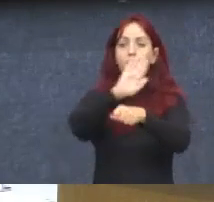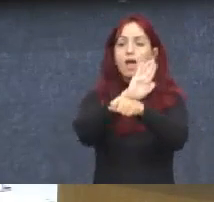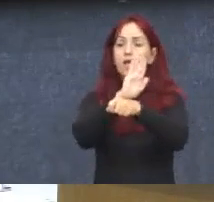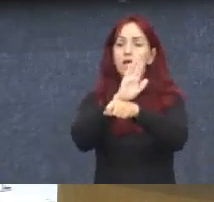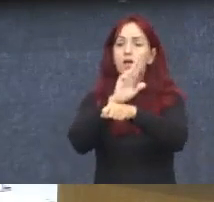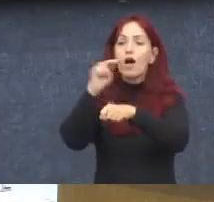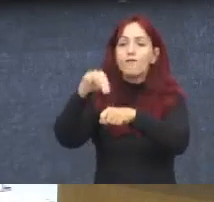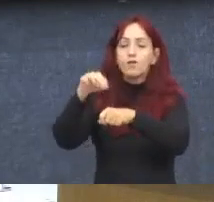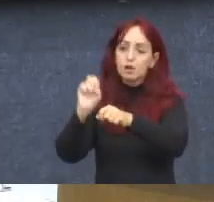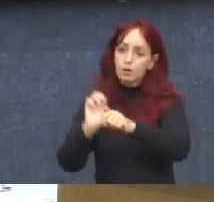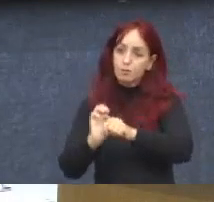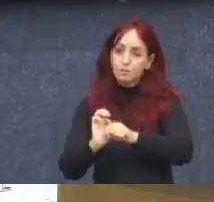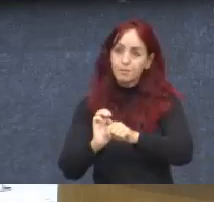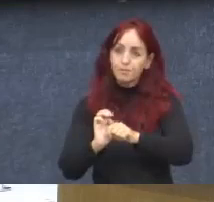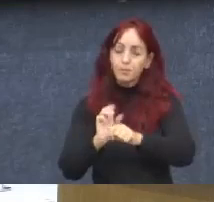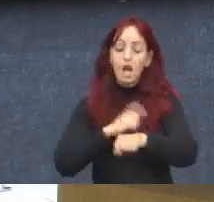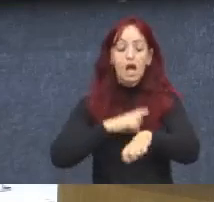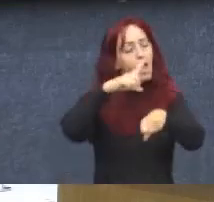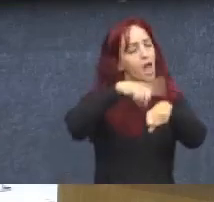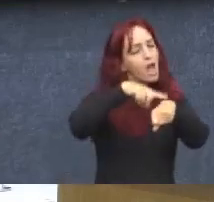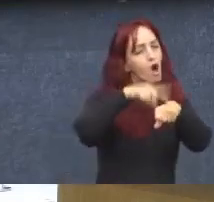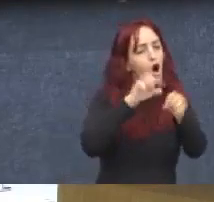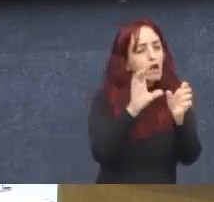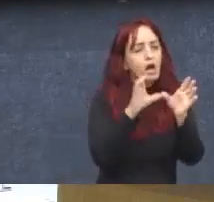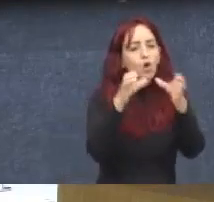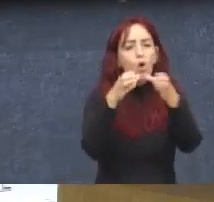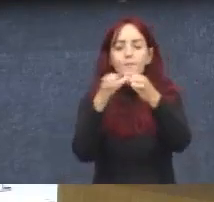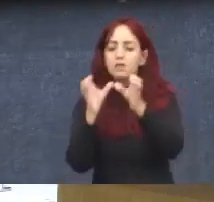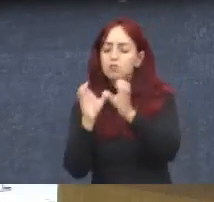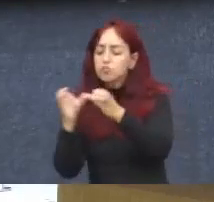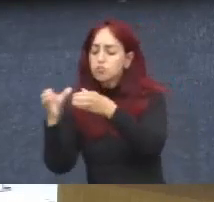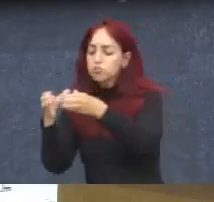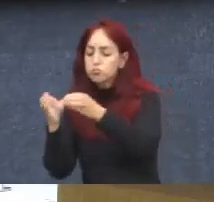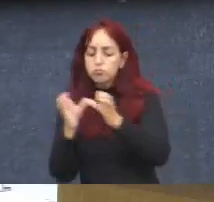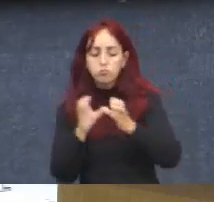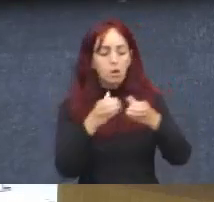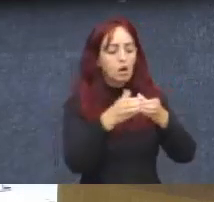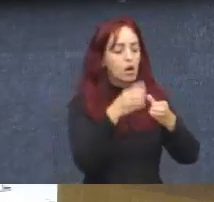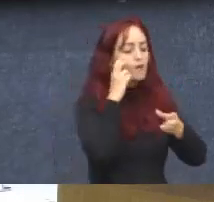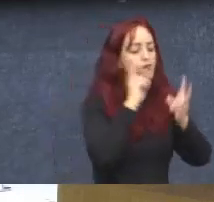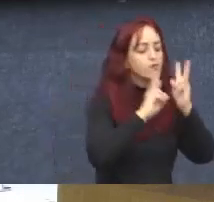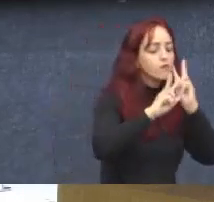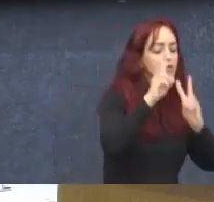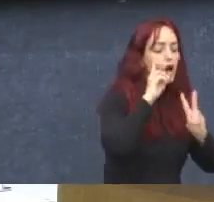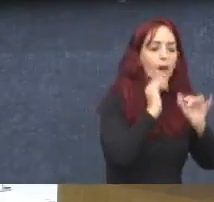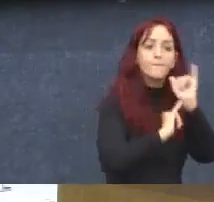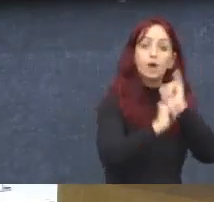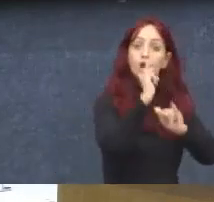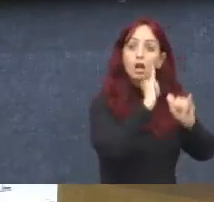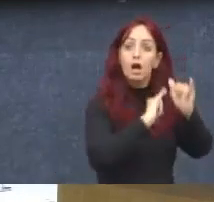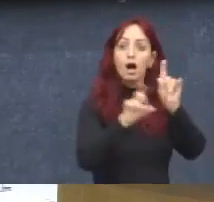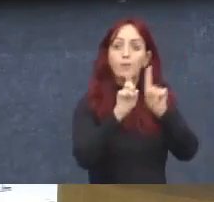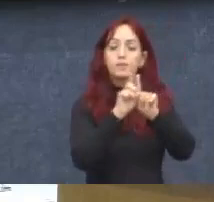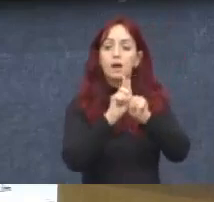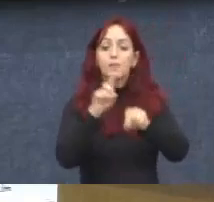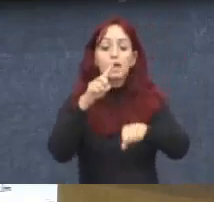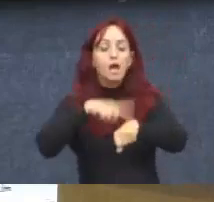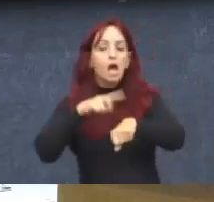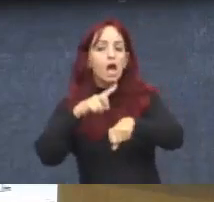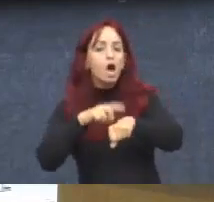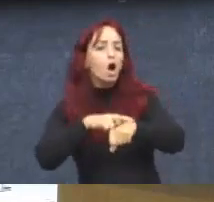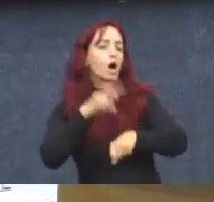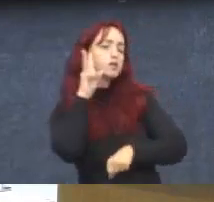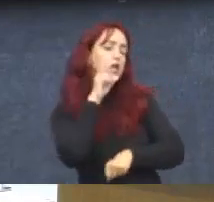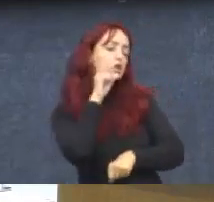É hora das comissões irem aos problemas. É hora dessas histórias de